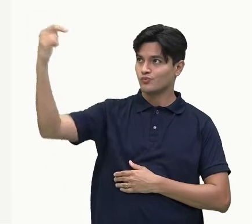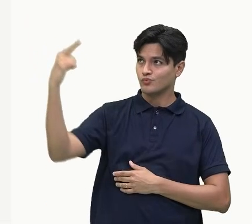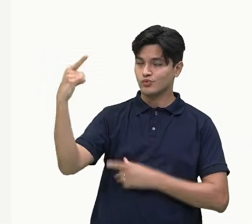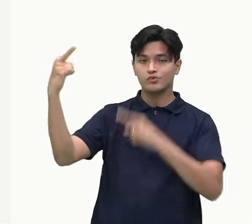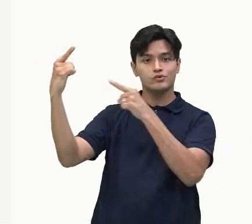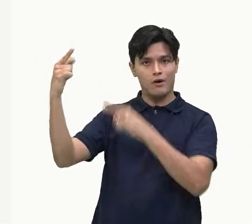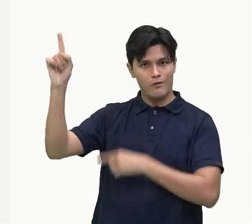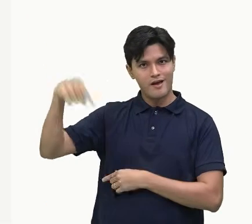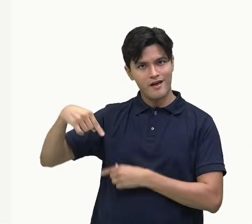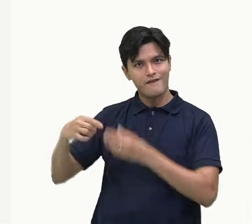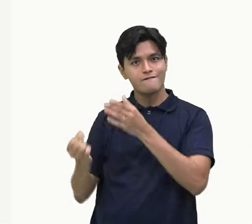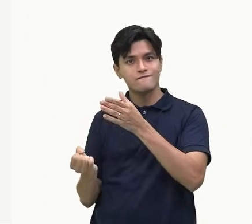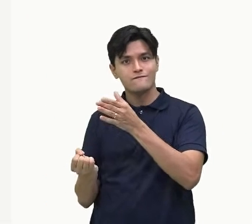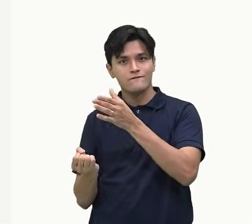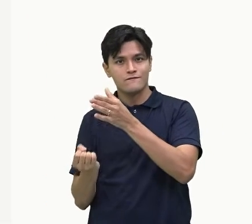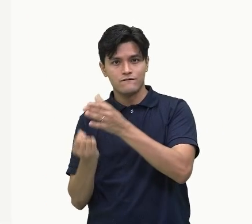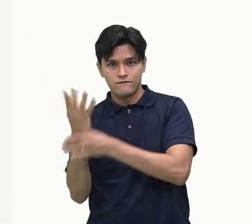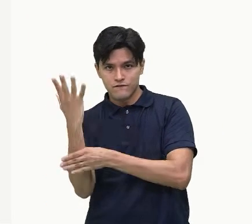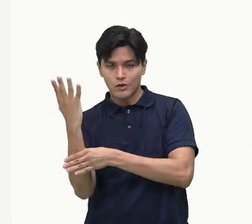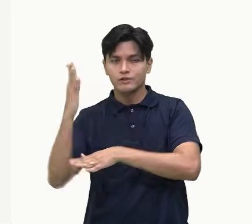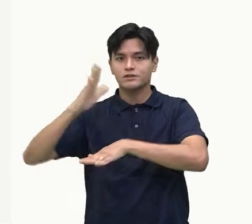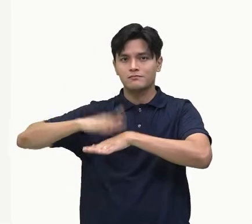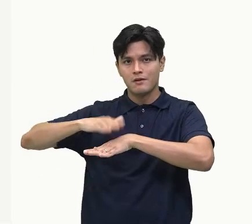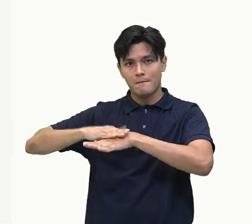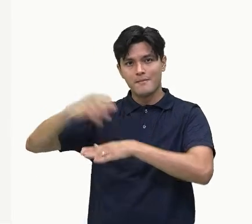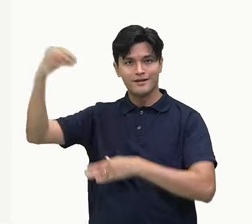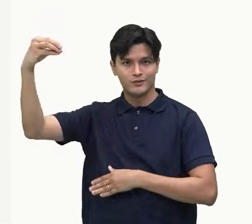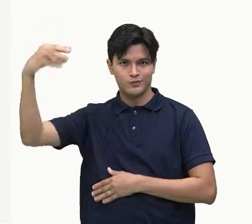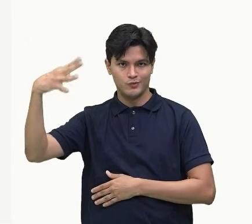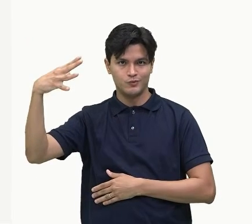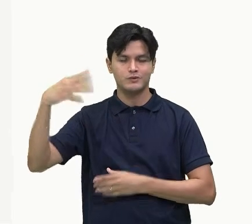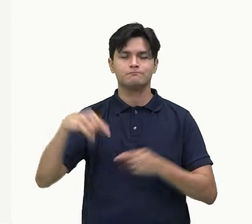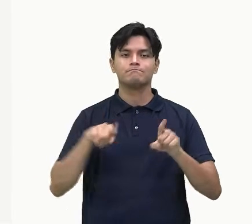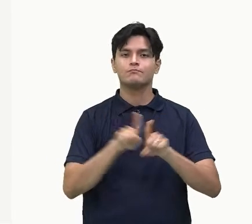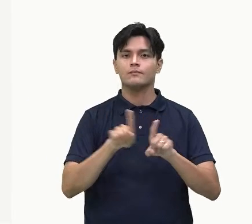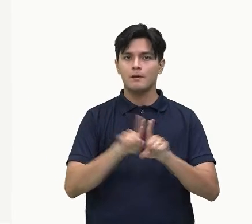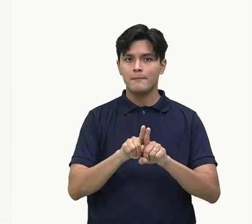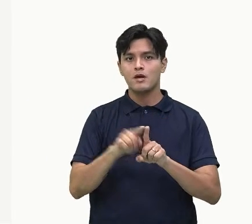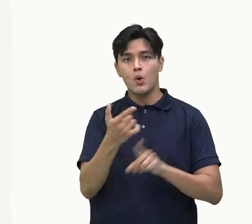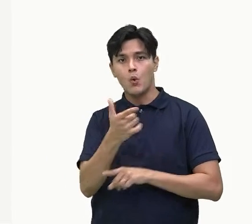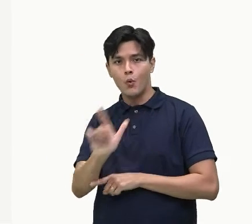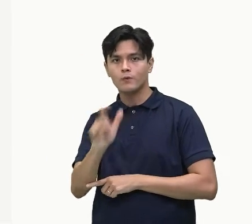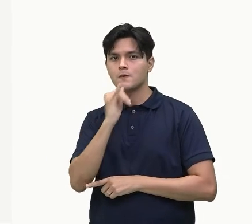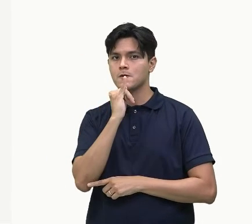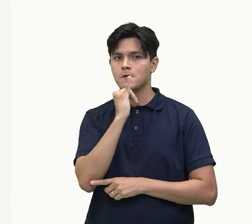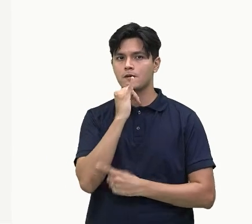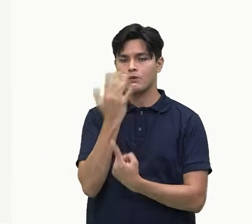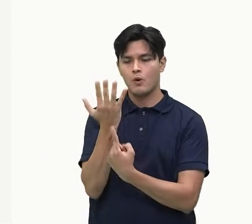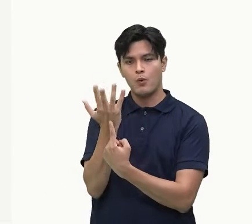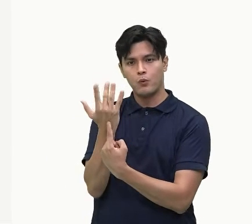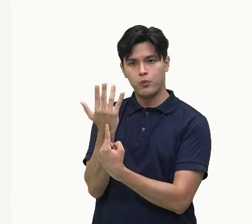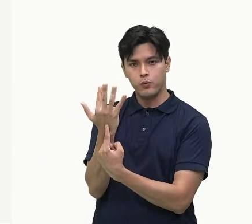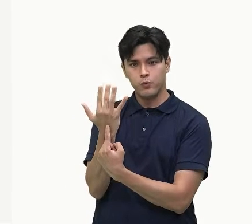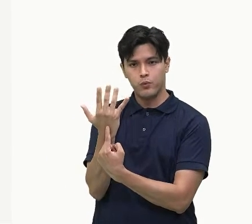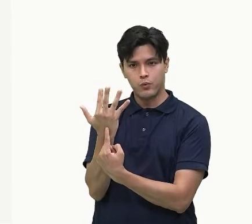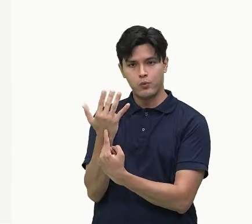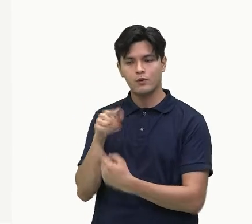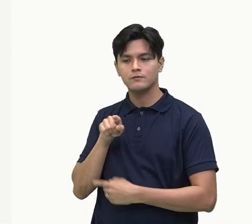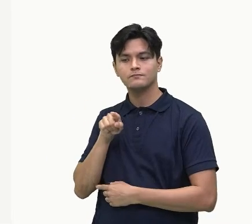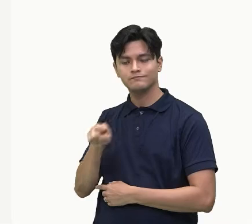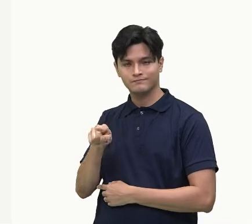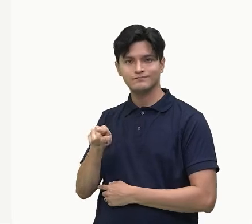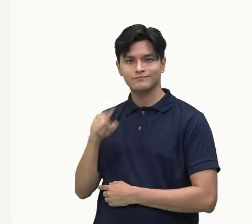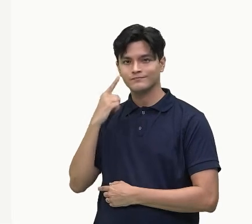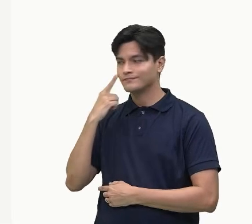fonte primária. Temos também aqui uma vela acesa, claro, né? Porque se ela estiver apagada, ela não vai produzir nenhuma